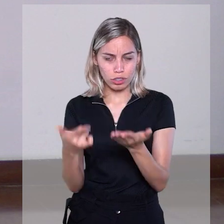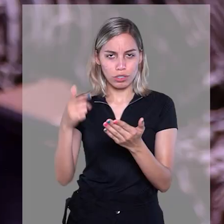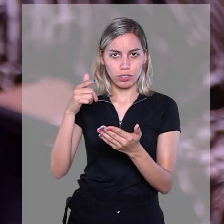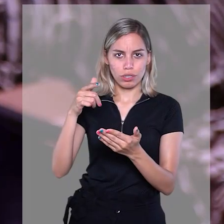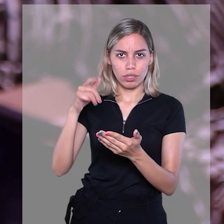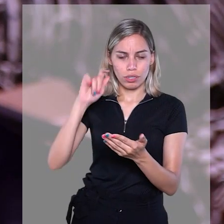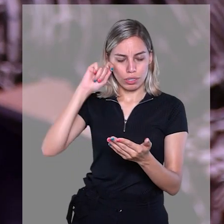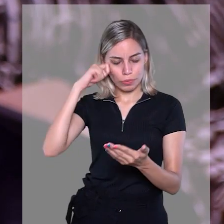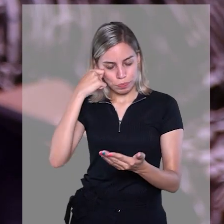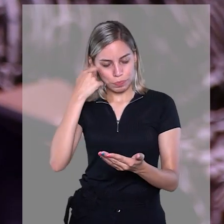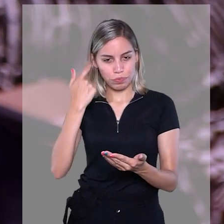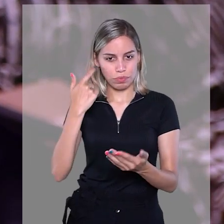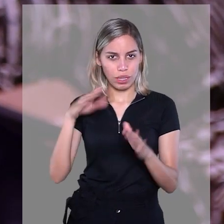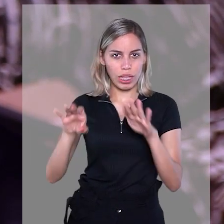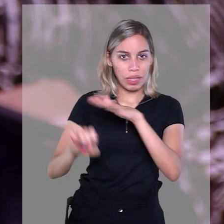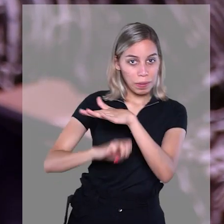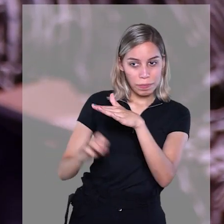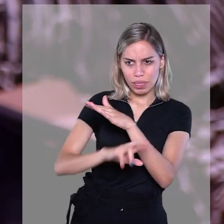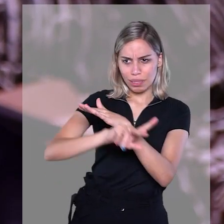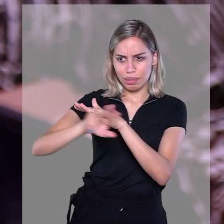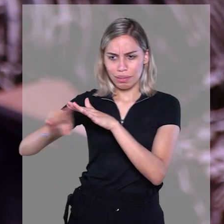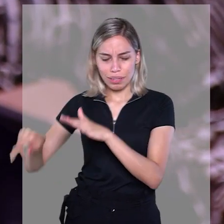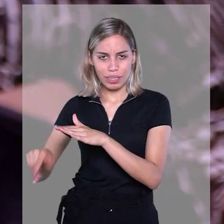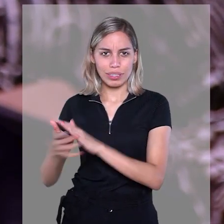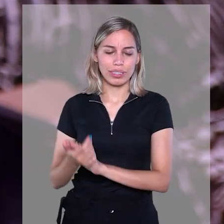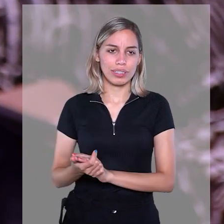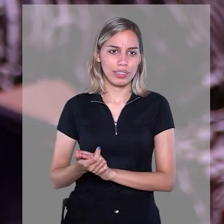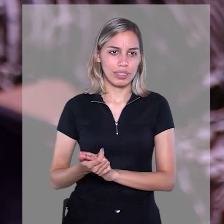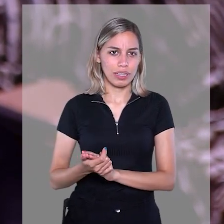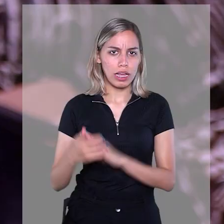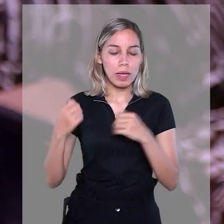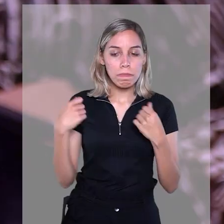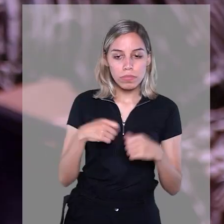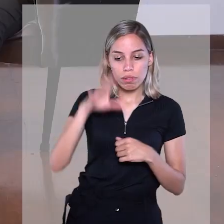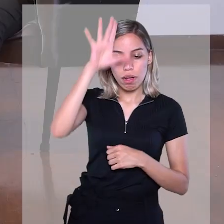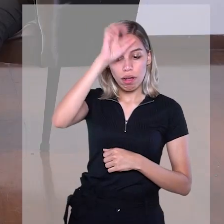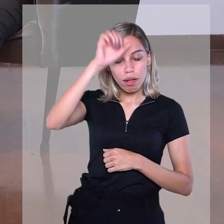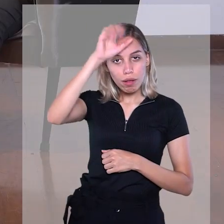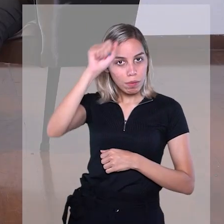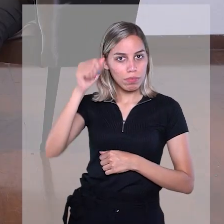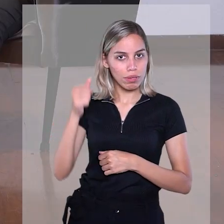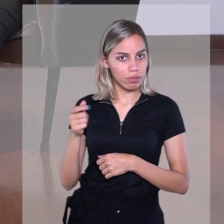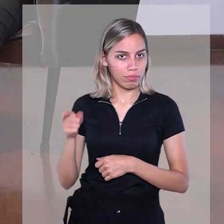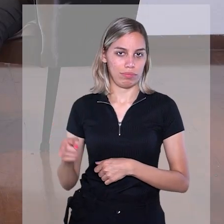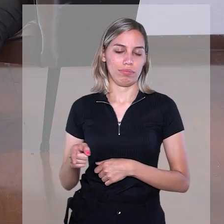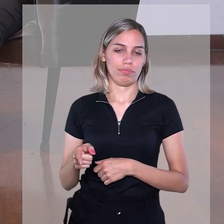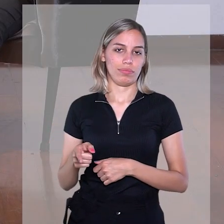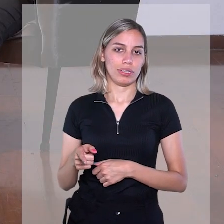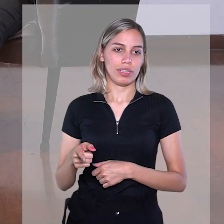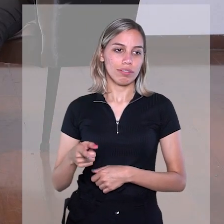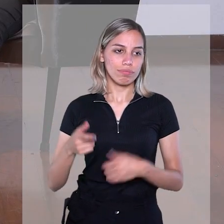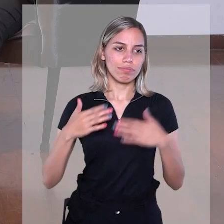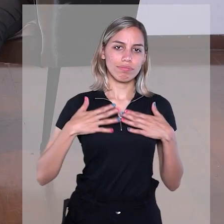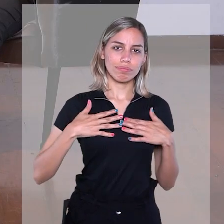e é melhor relaxar para poder curtir mais, né? O espectador observa atentamente o papo. Vamos voltar ao livro? Primeiro você